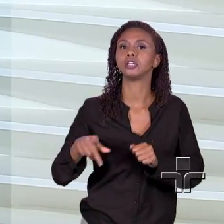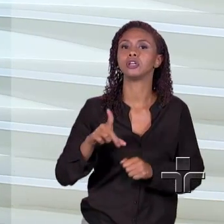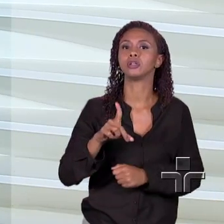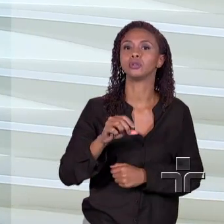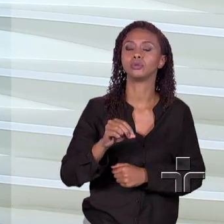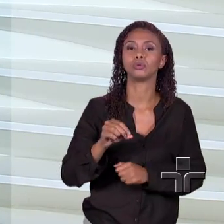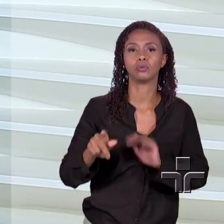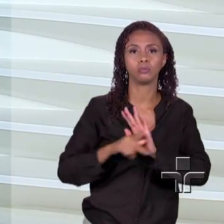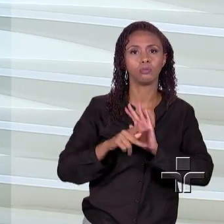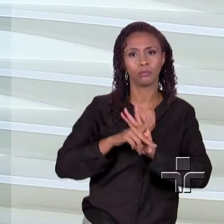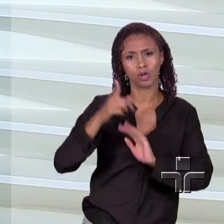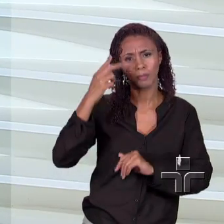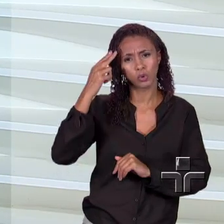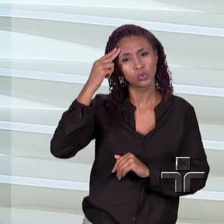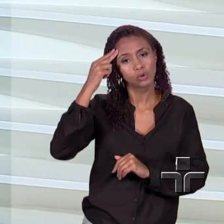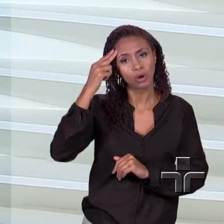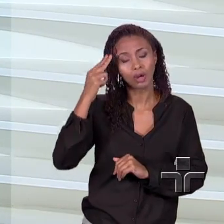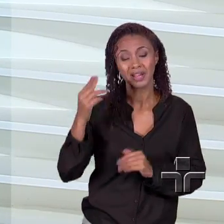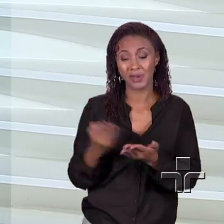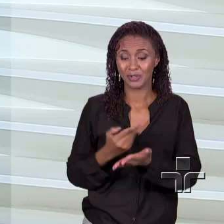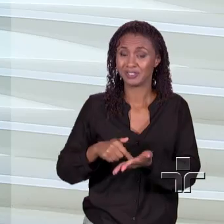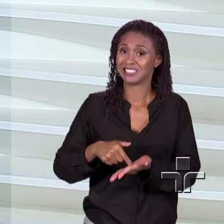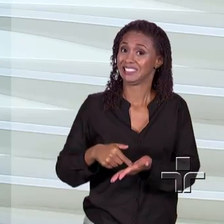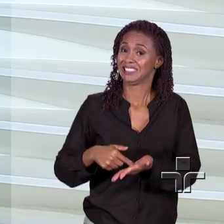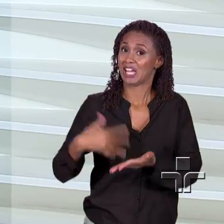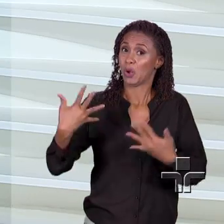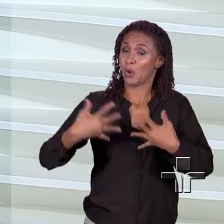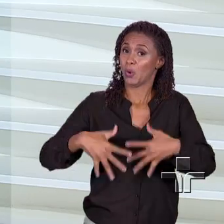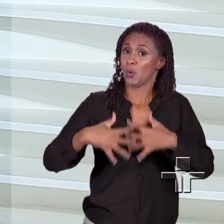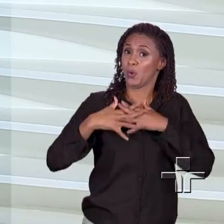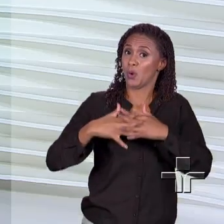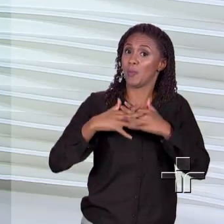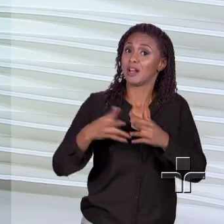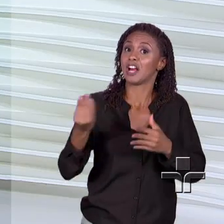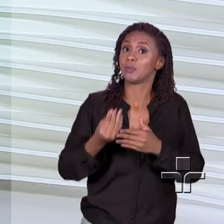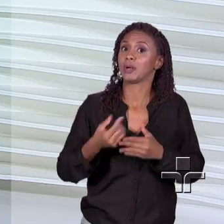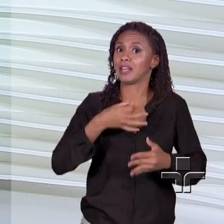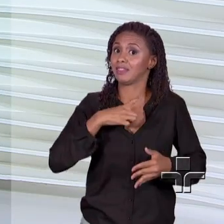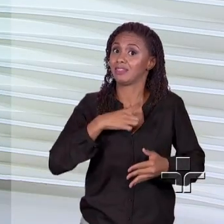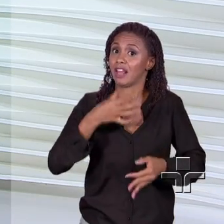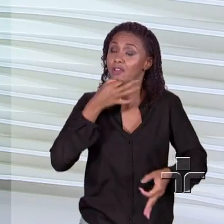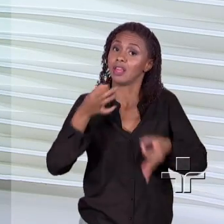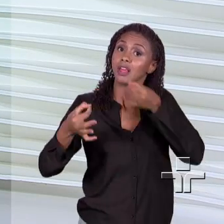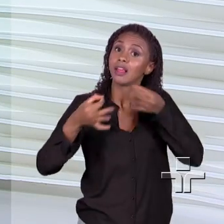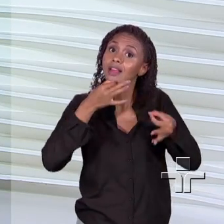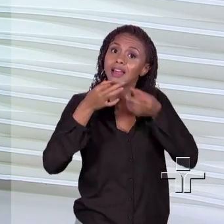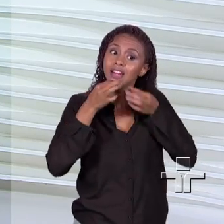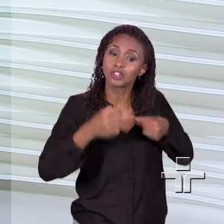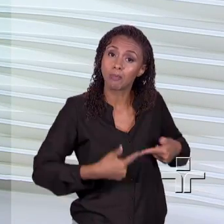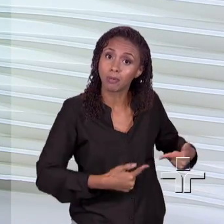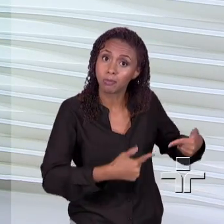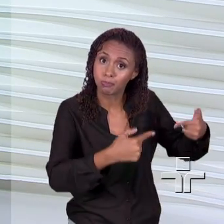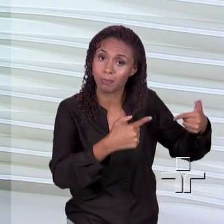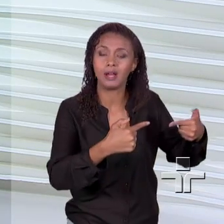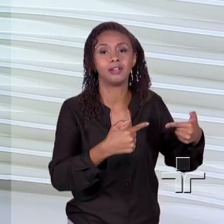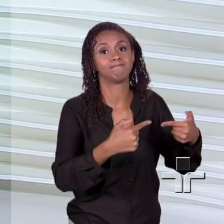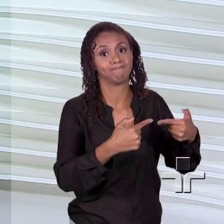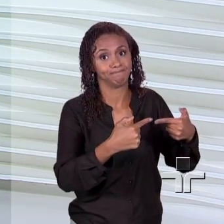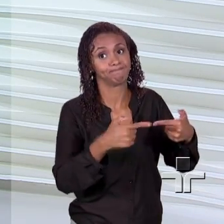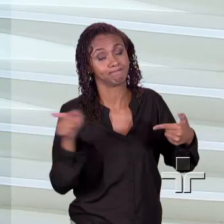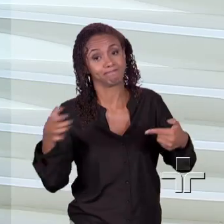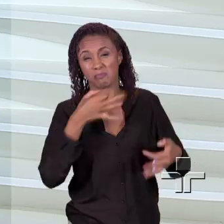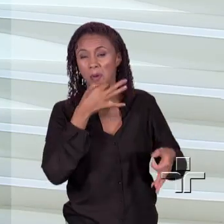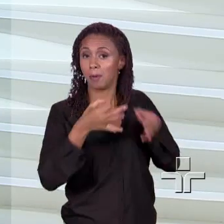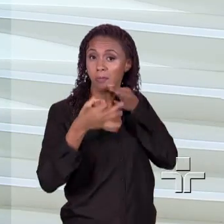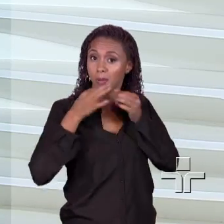memórias, era um livro complicado, porque ele fez uma crítica muito profunda sobre a luta armada e depois ele conta